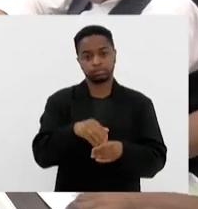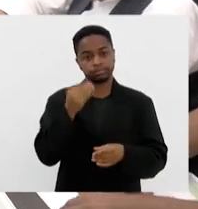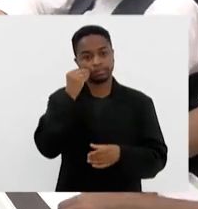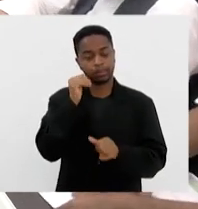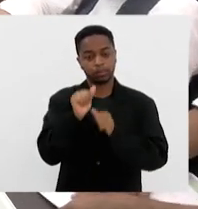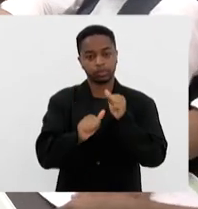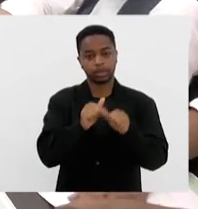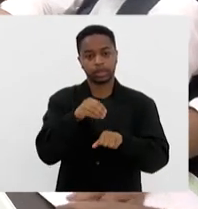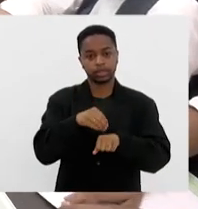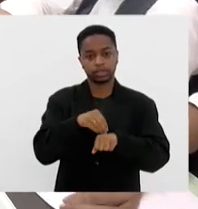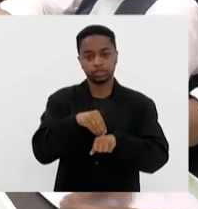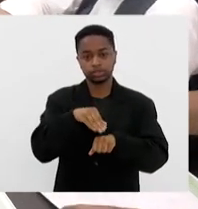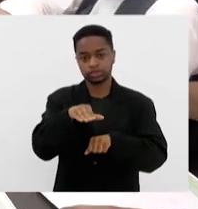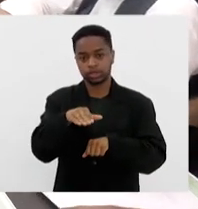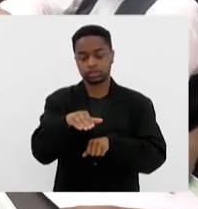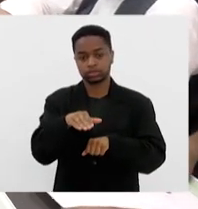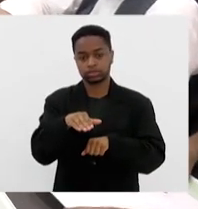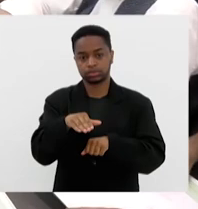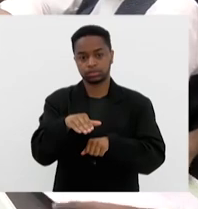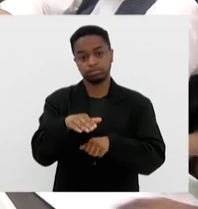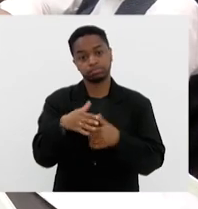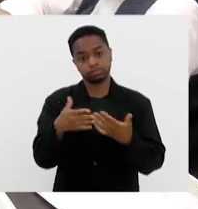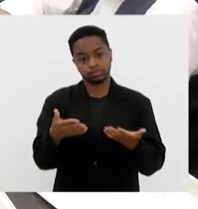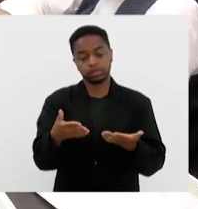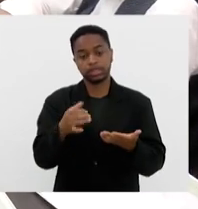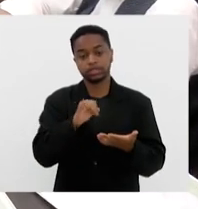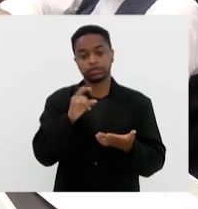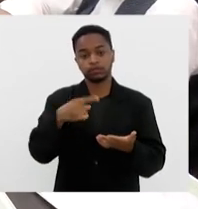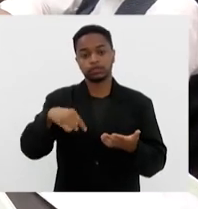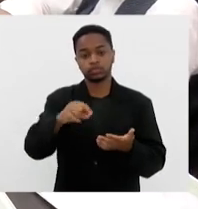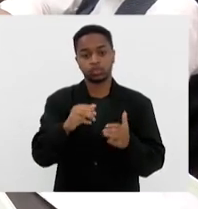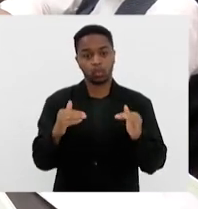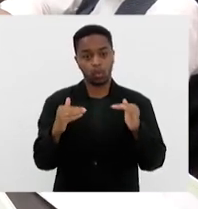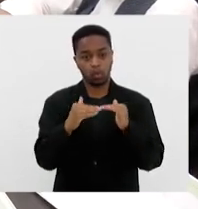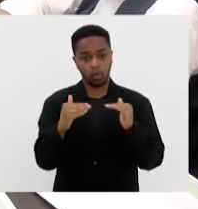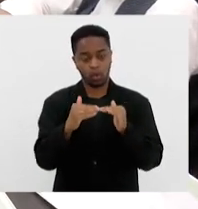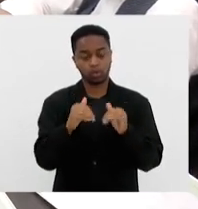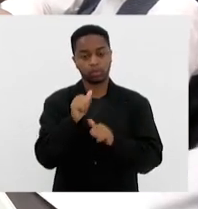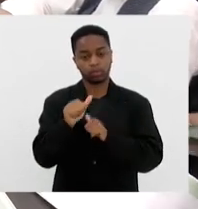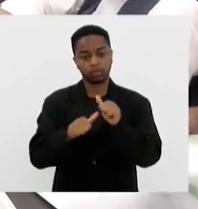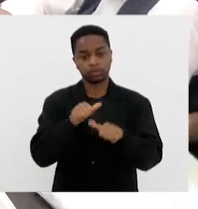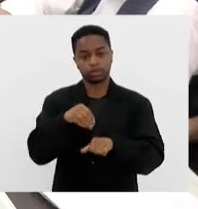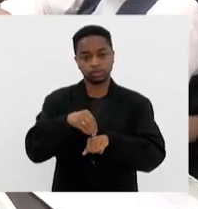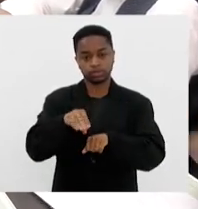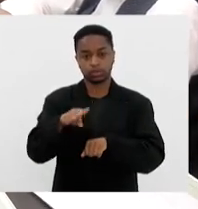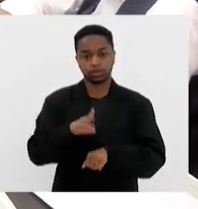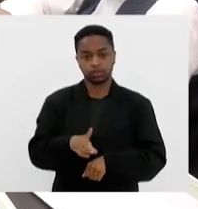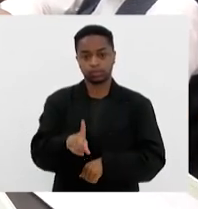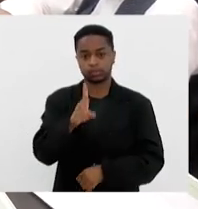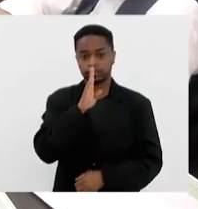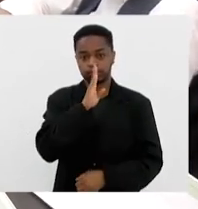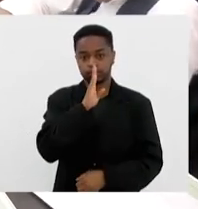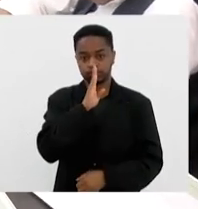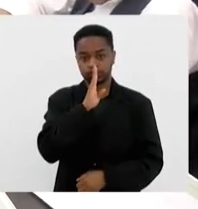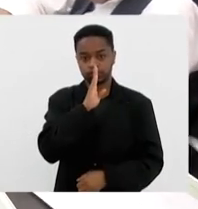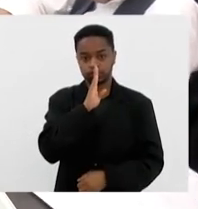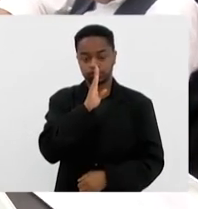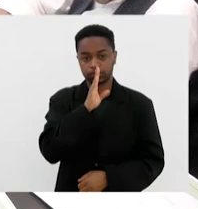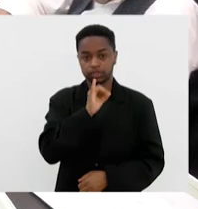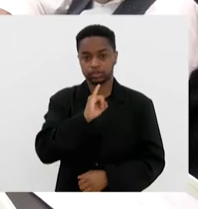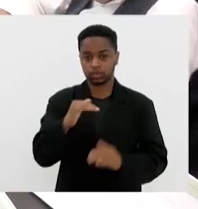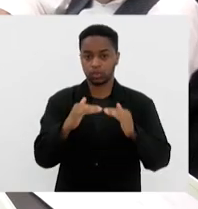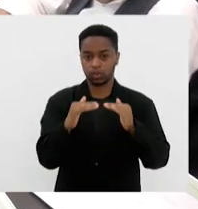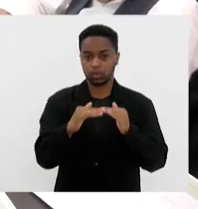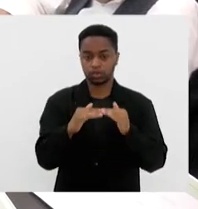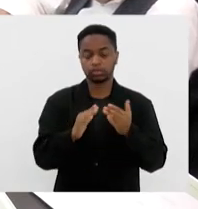transformação em indicação. E aí, quem vota pela transformação e indicação permaneça como está, senhores que